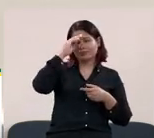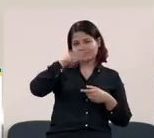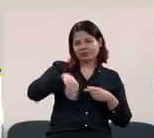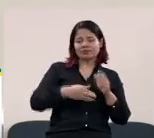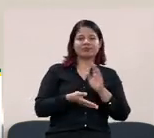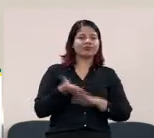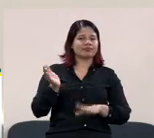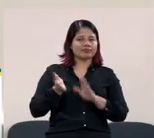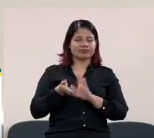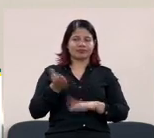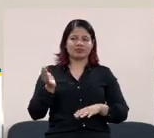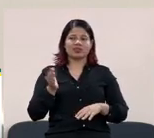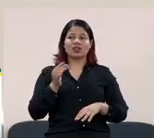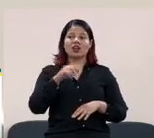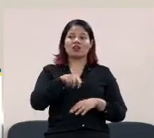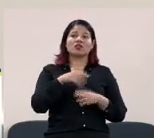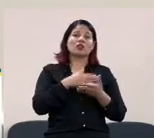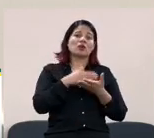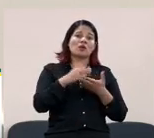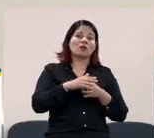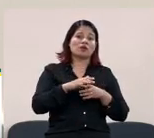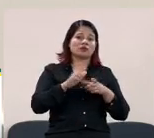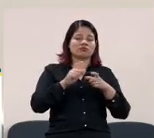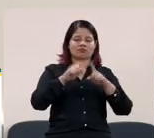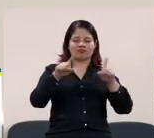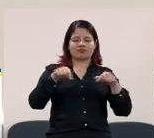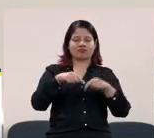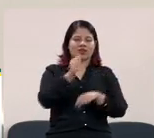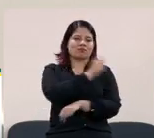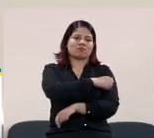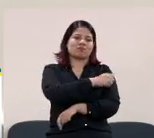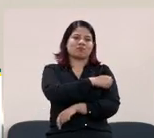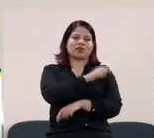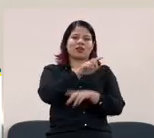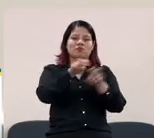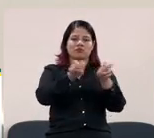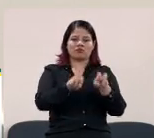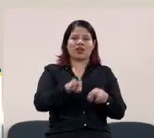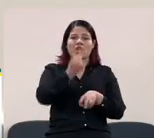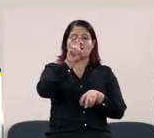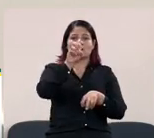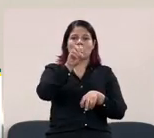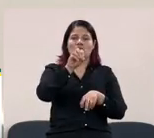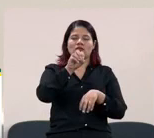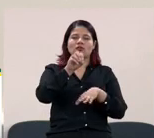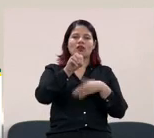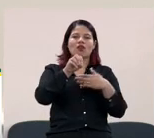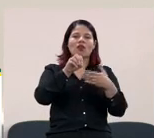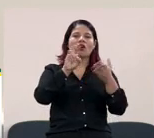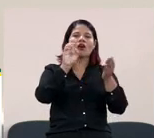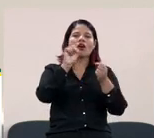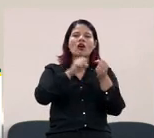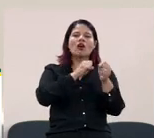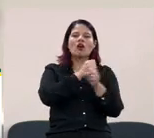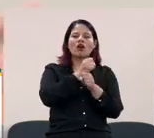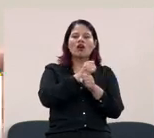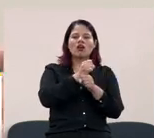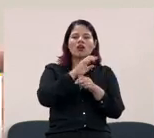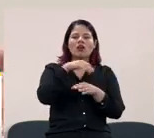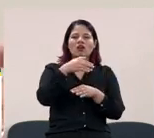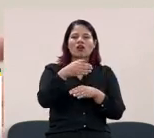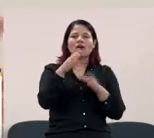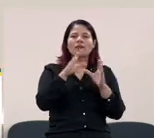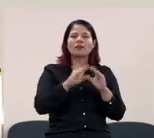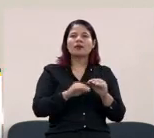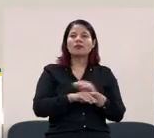uma turma que seria para formar um exemplo, 50 alunos formando 20. Isso é prejuízo para esses